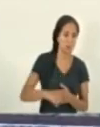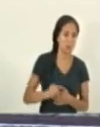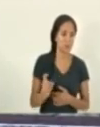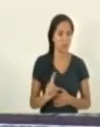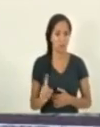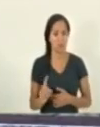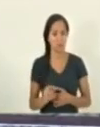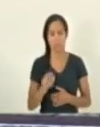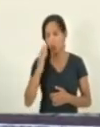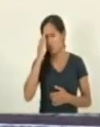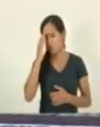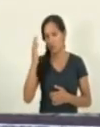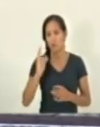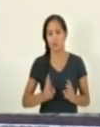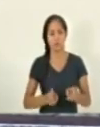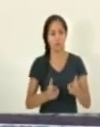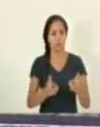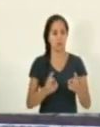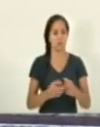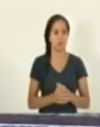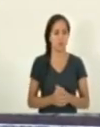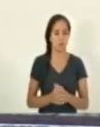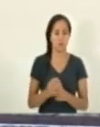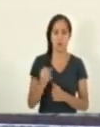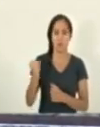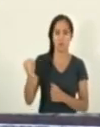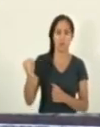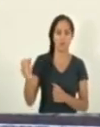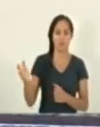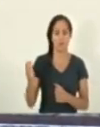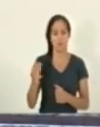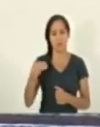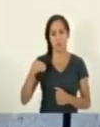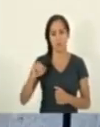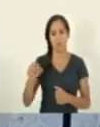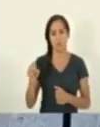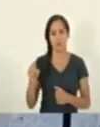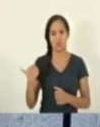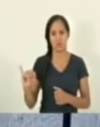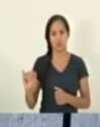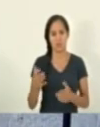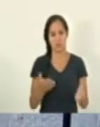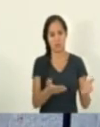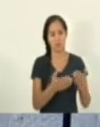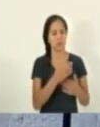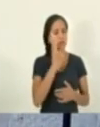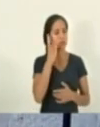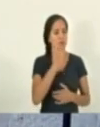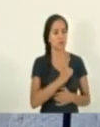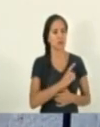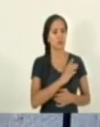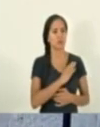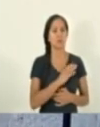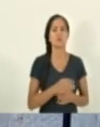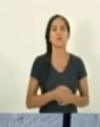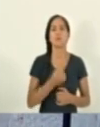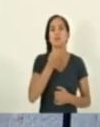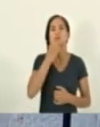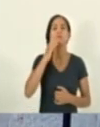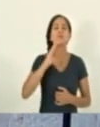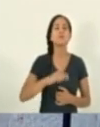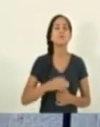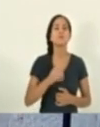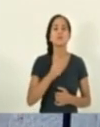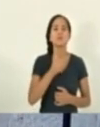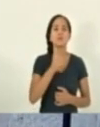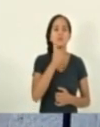obrigado. Continua com a mão fechada, Majestade. Com a palavra o delegado Danilo Baense. Boa tarde, senhores deputados e